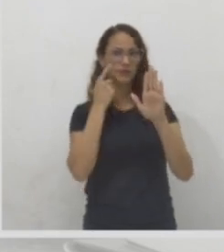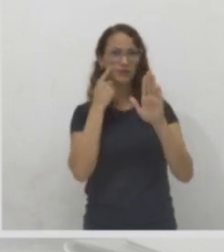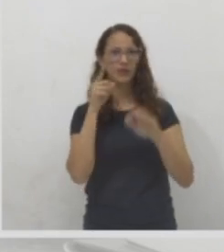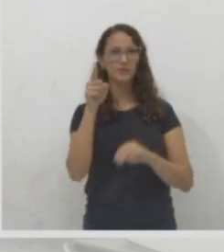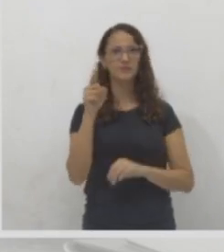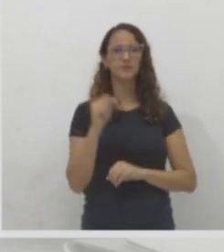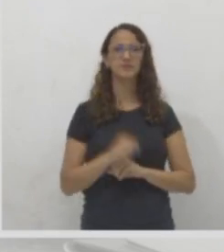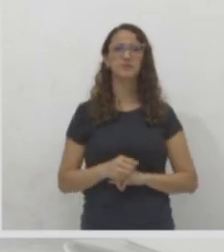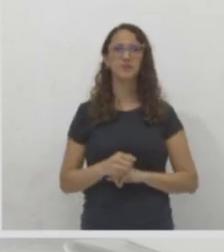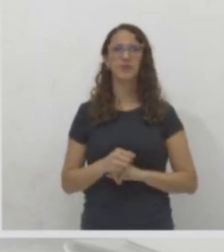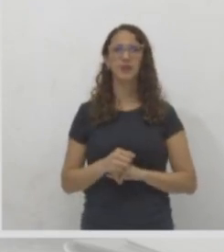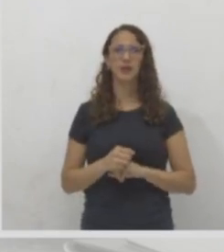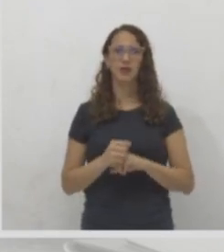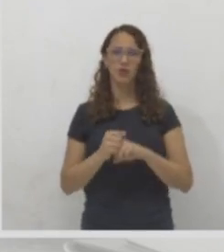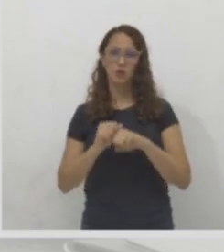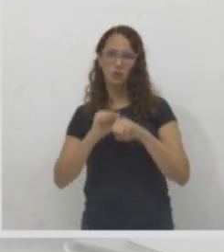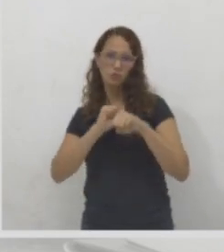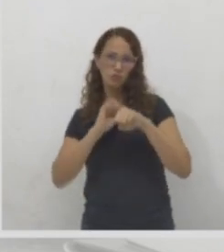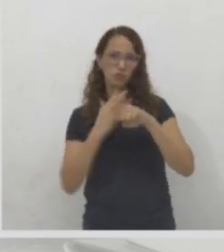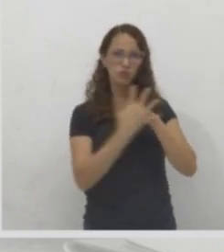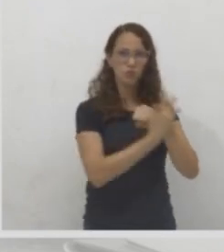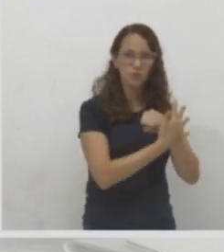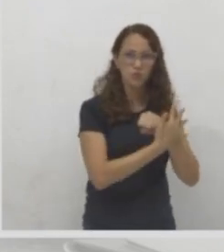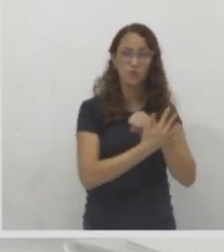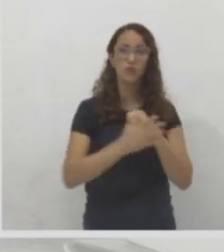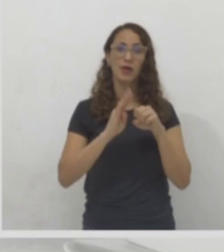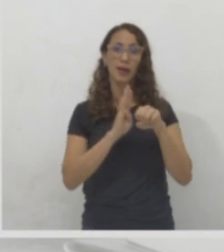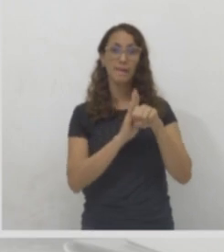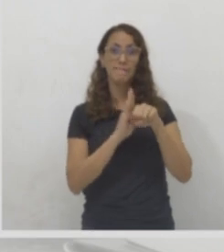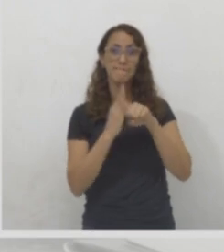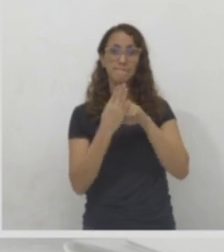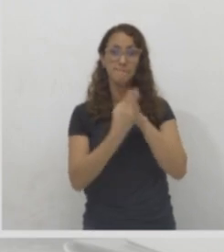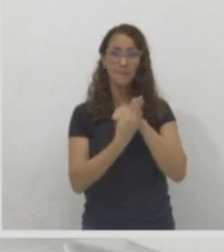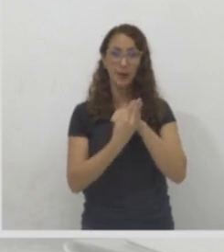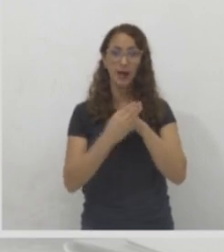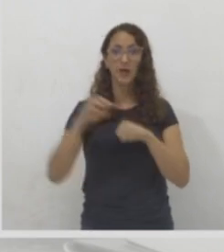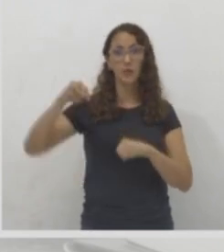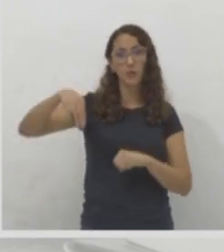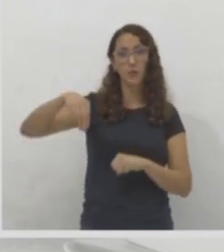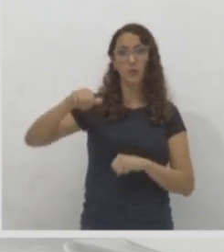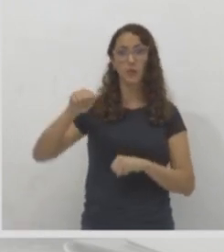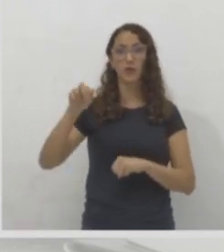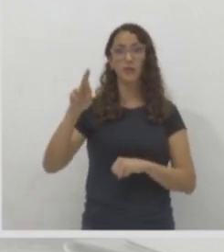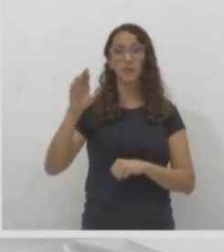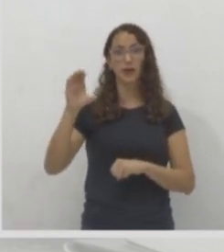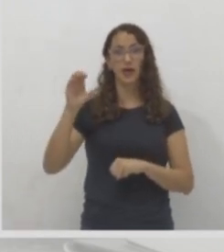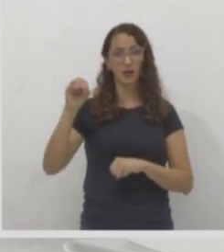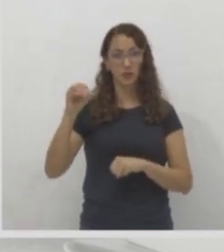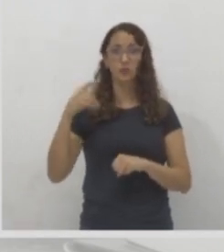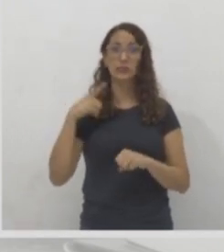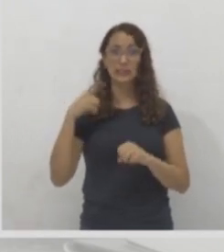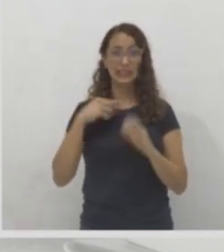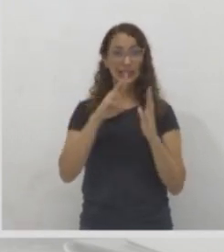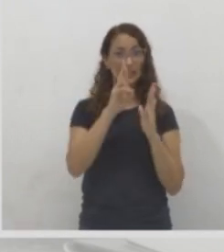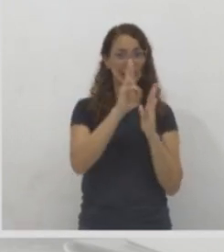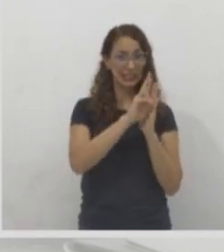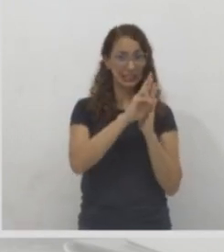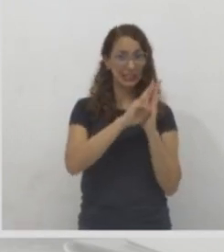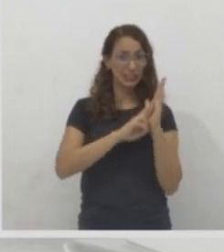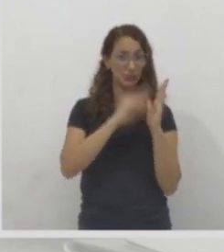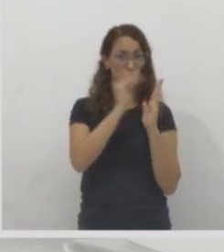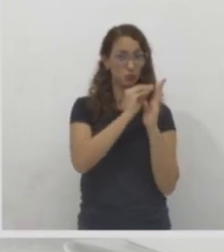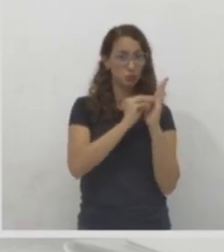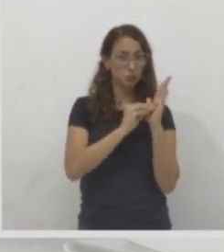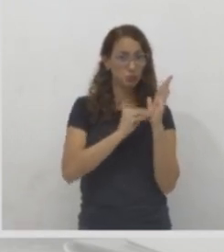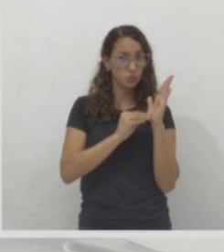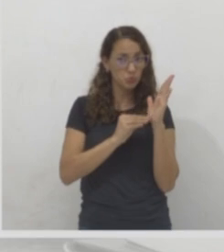Coronavírus. Bairro do Marco tem maior registro de casos de